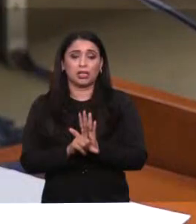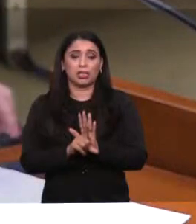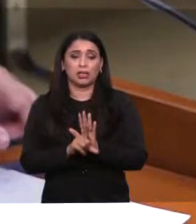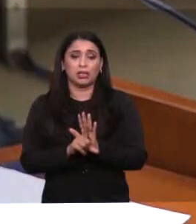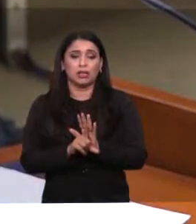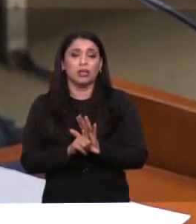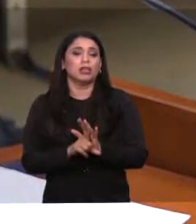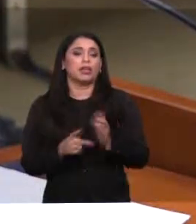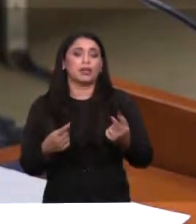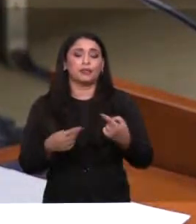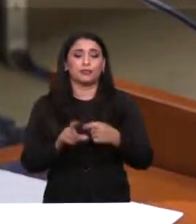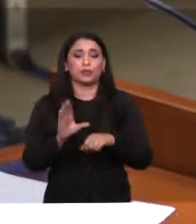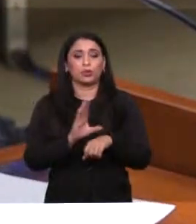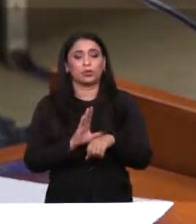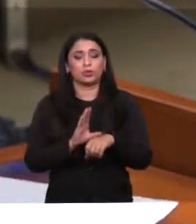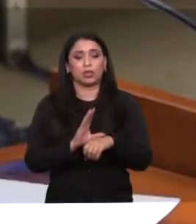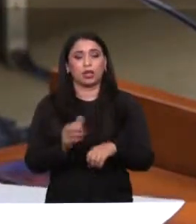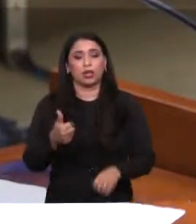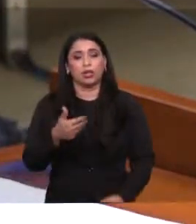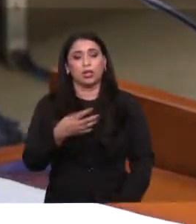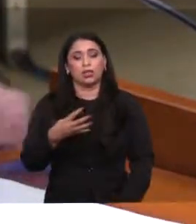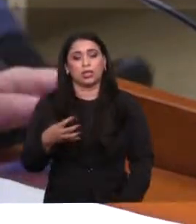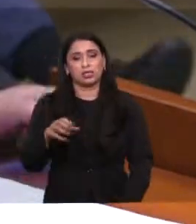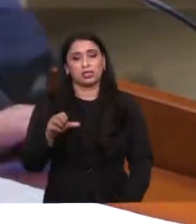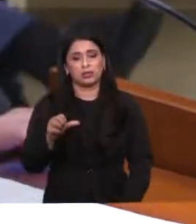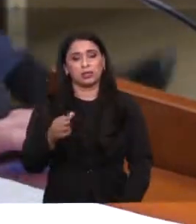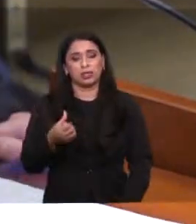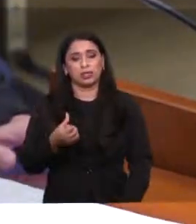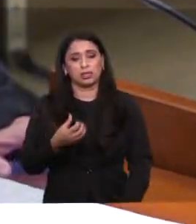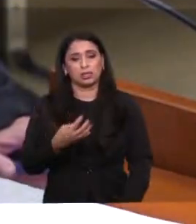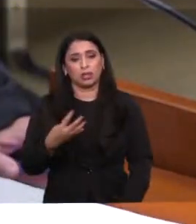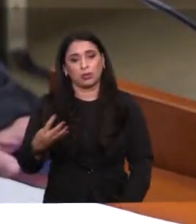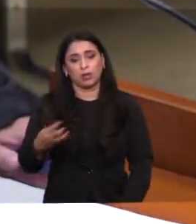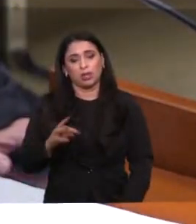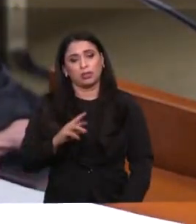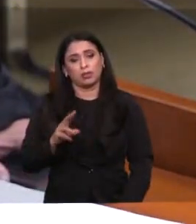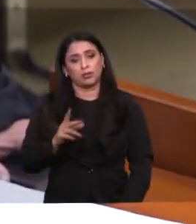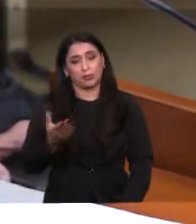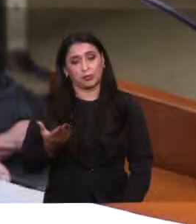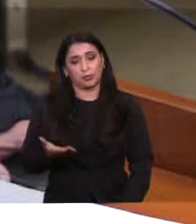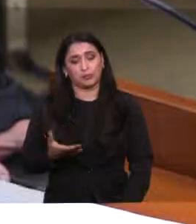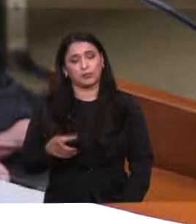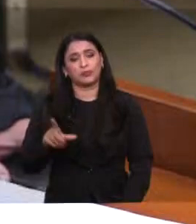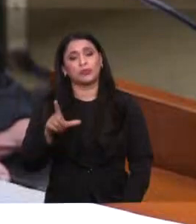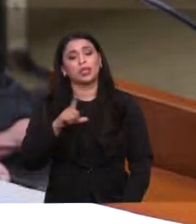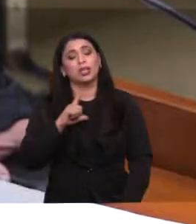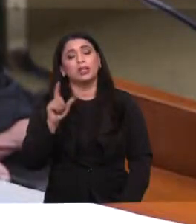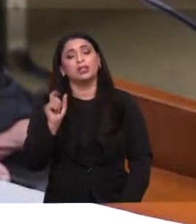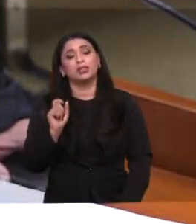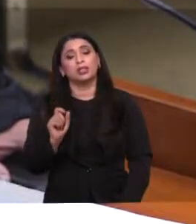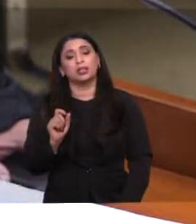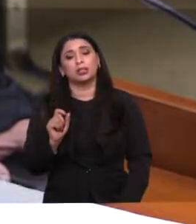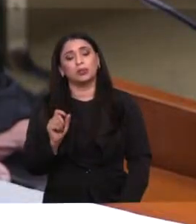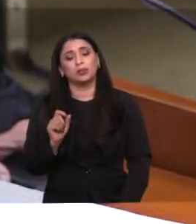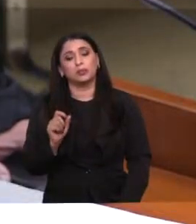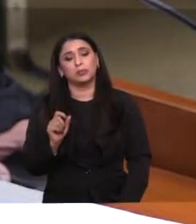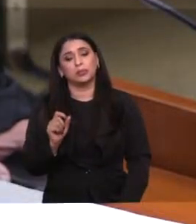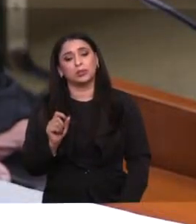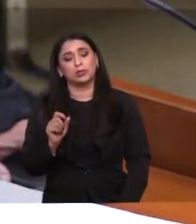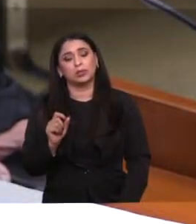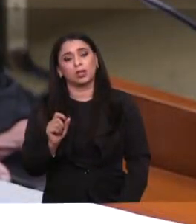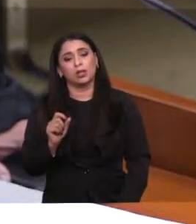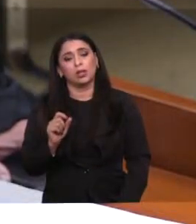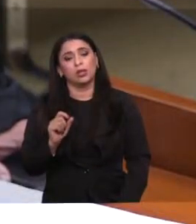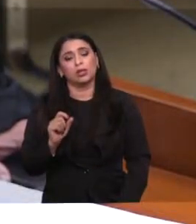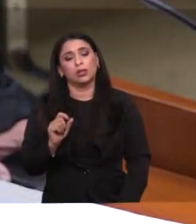de inconstitucional, a Lei 13.964, não previu. Temos ainda alguns entraves de